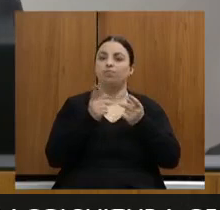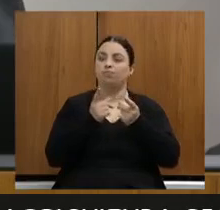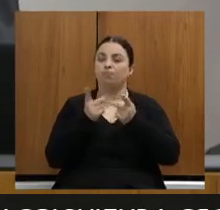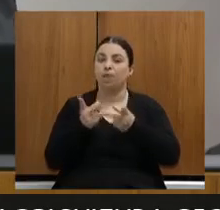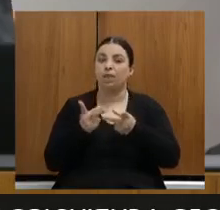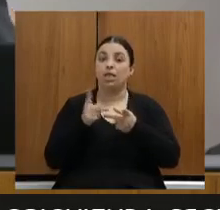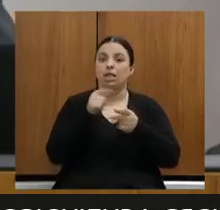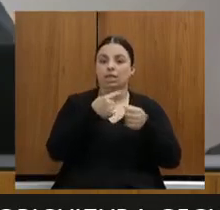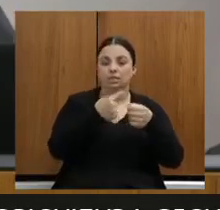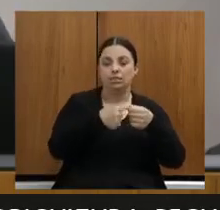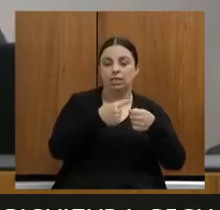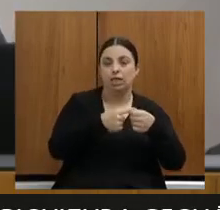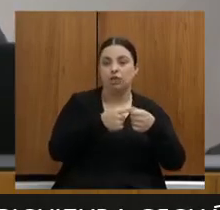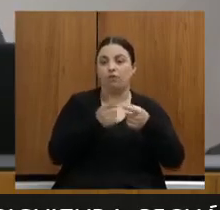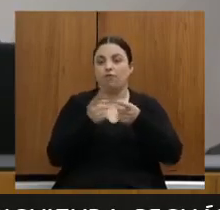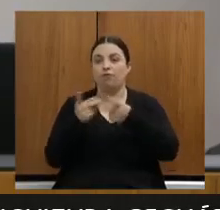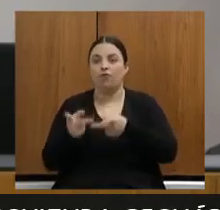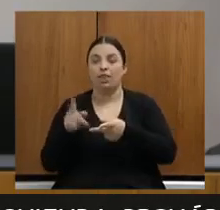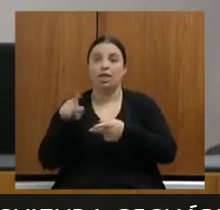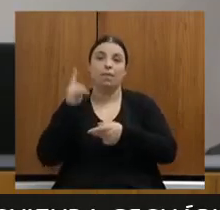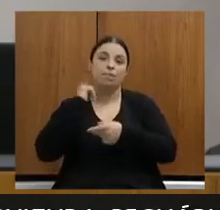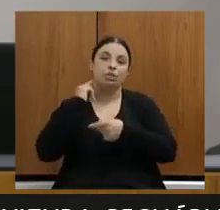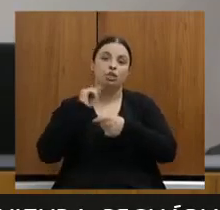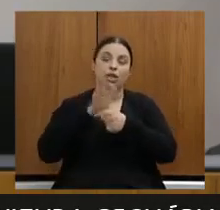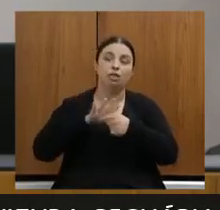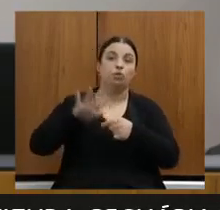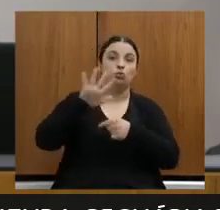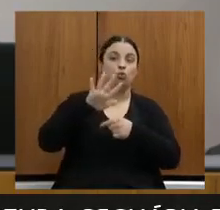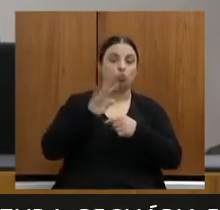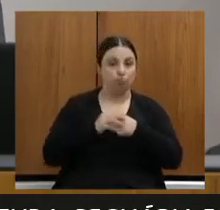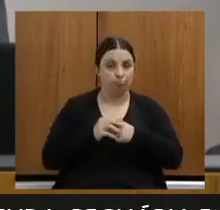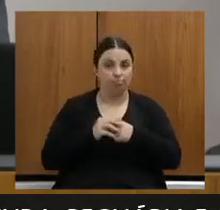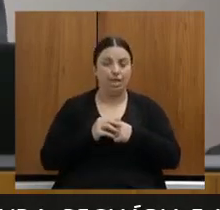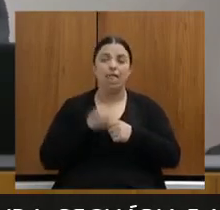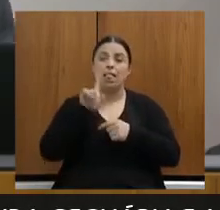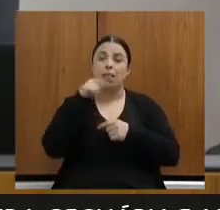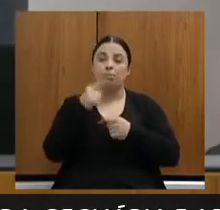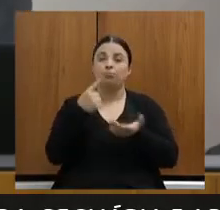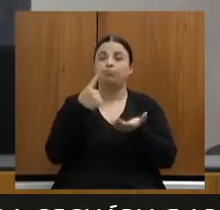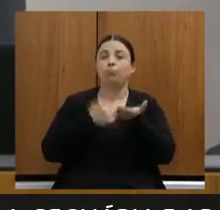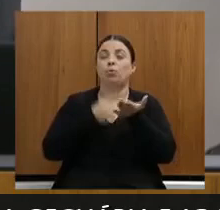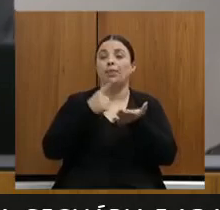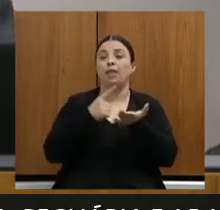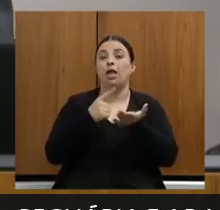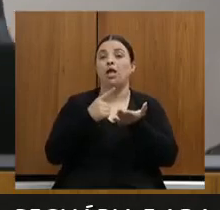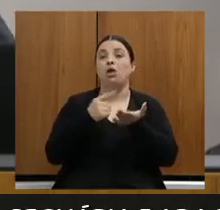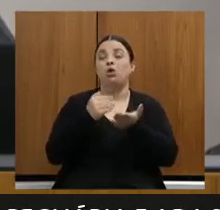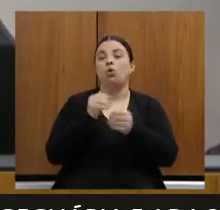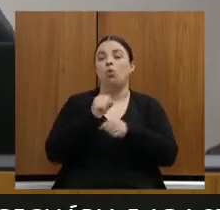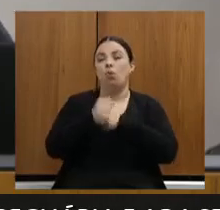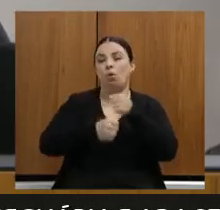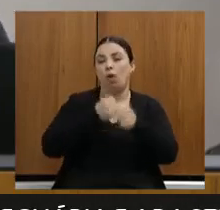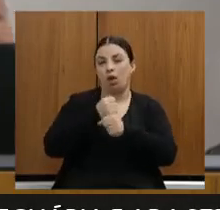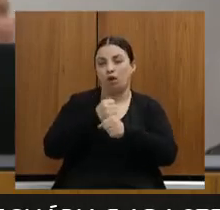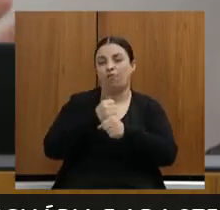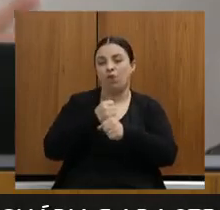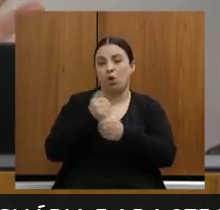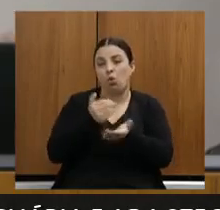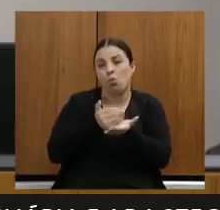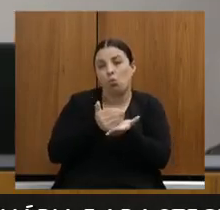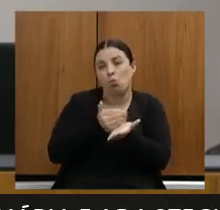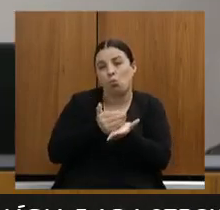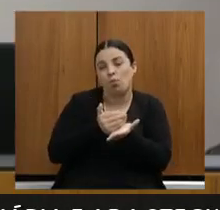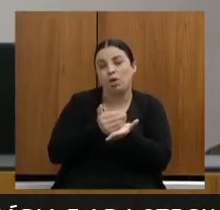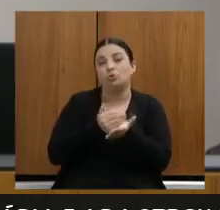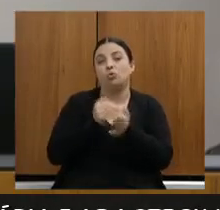Gerais e depois nós vamos marcar para o próximo início do ano essa grande reunião com todas as